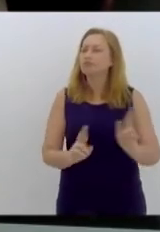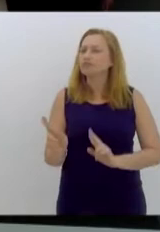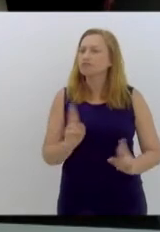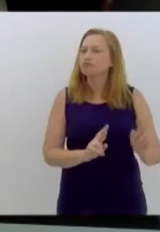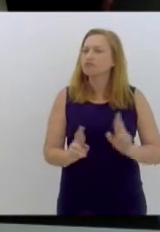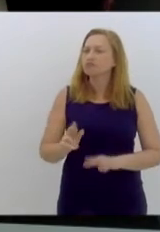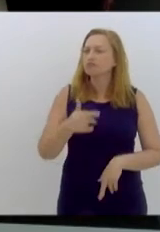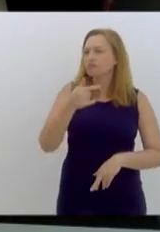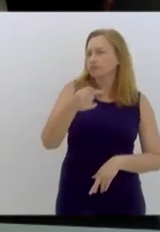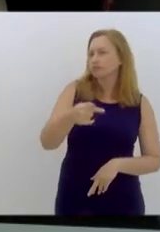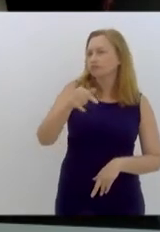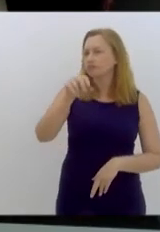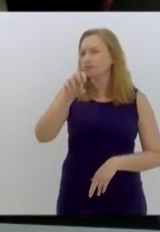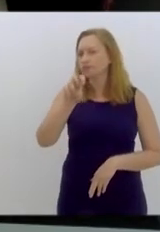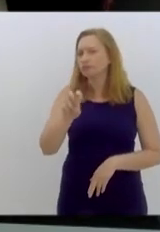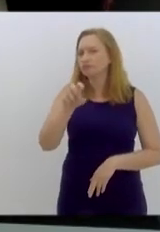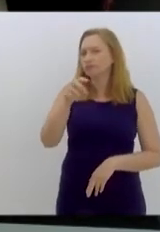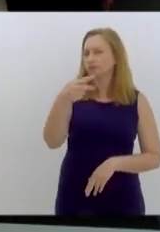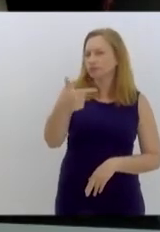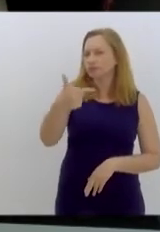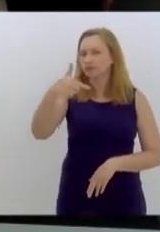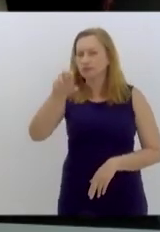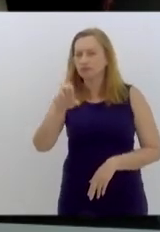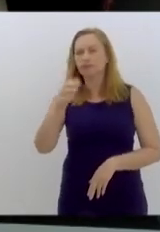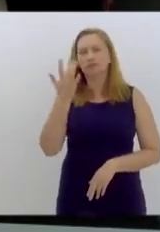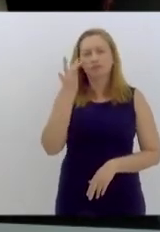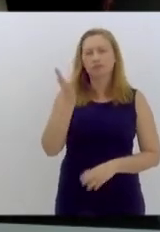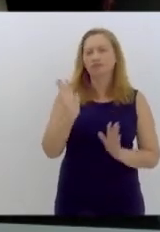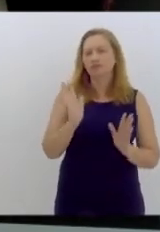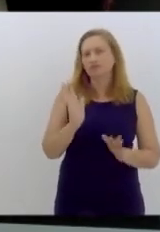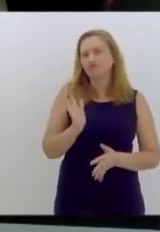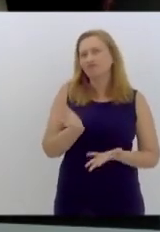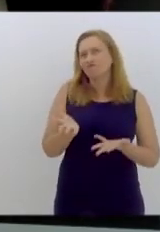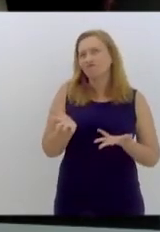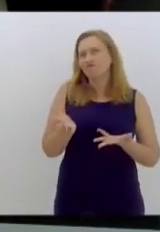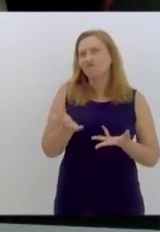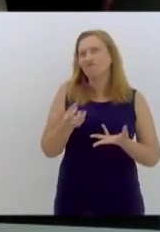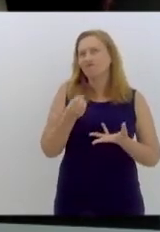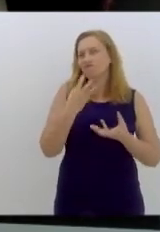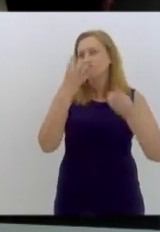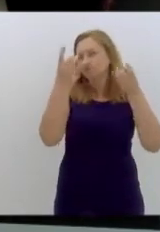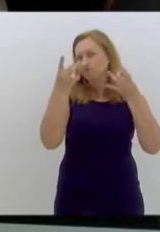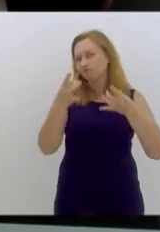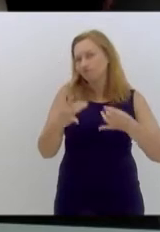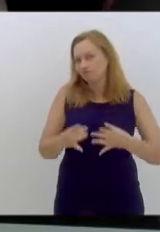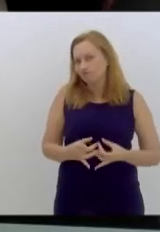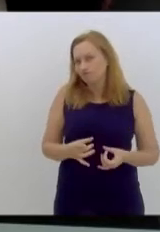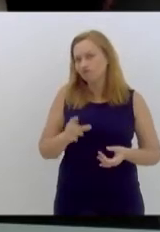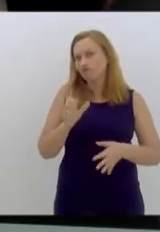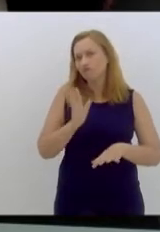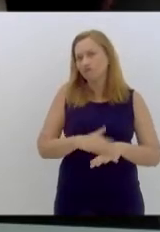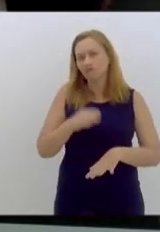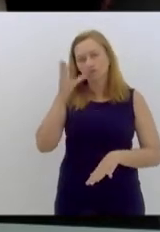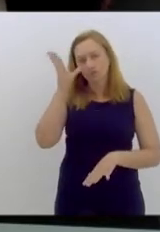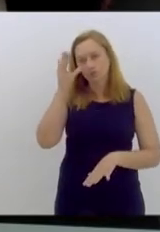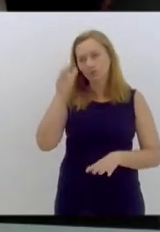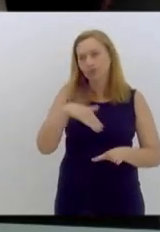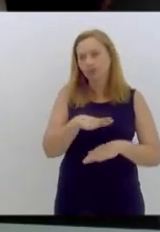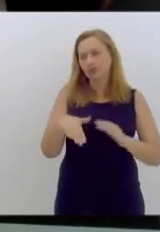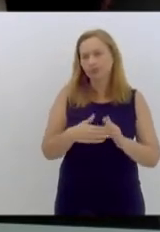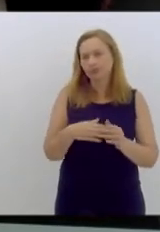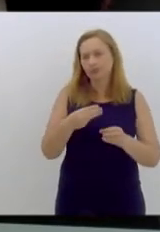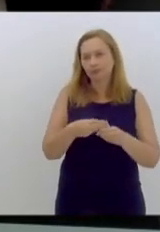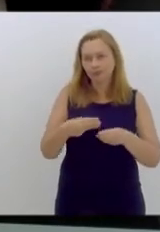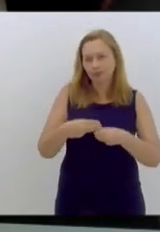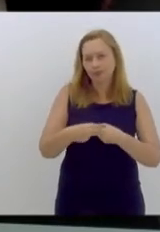aos 75,25, eu acho que está bem definido, que é o mais interessante para todos os